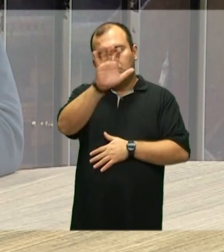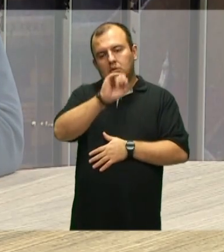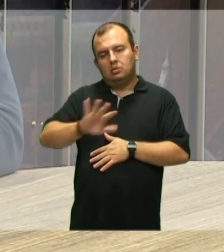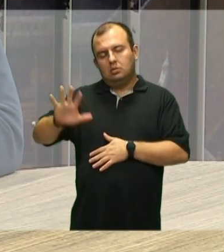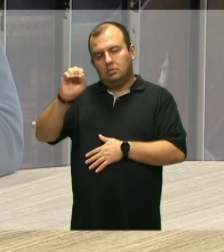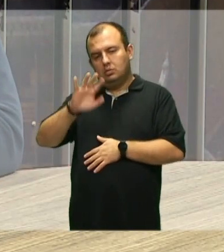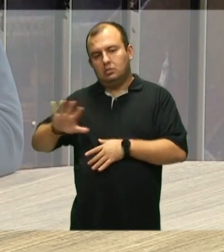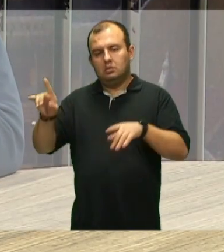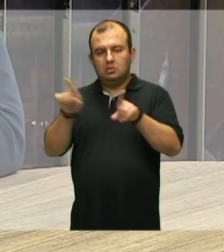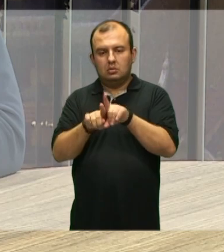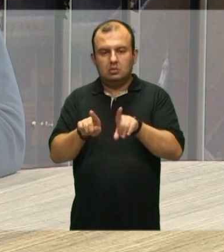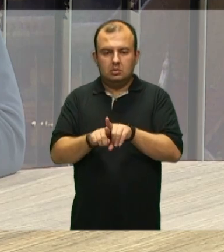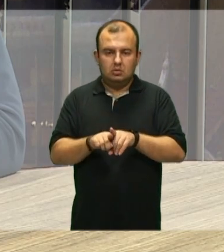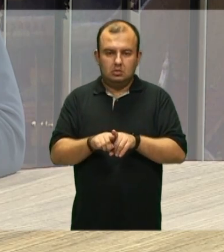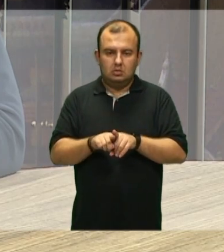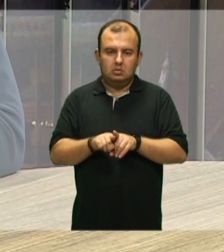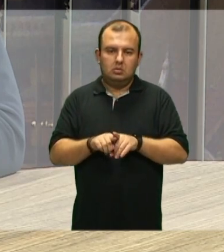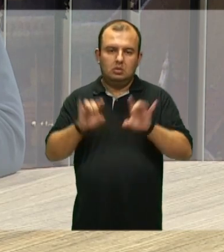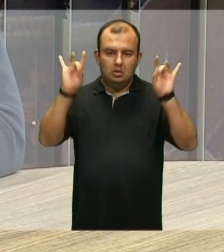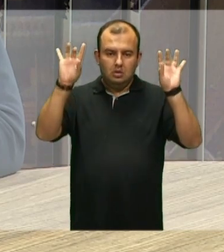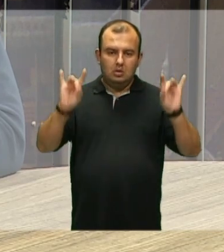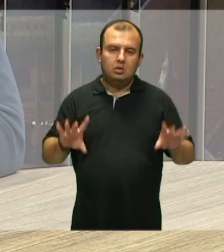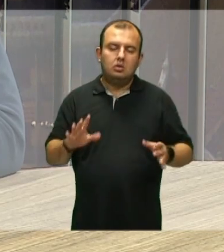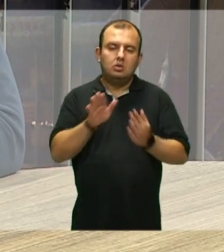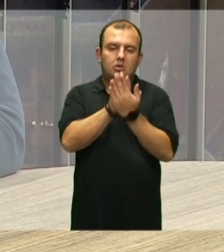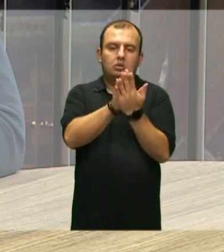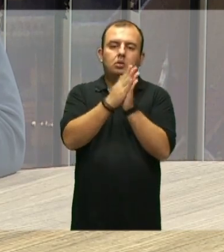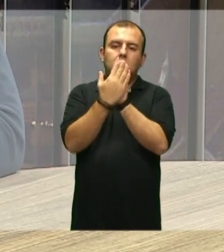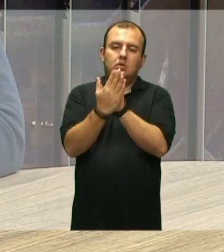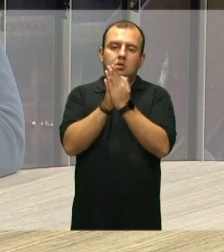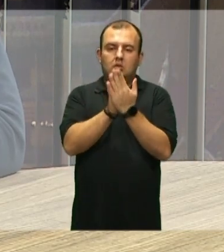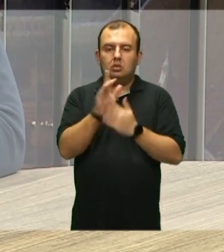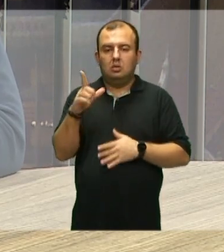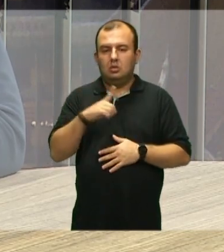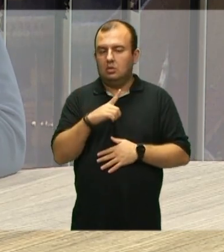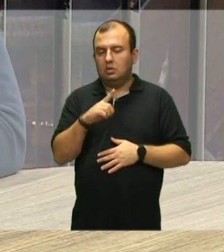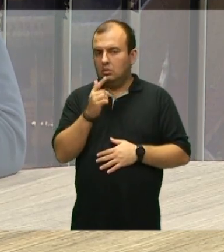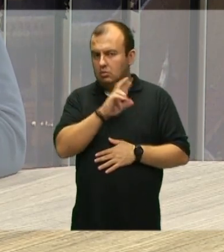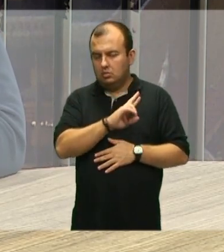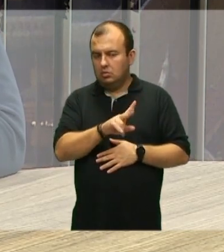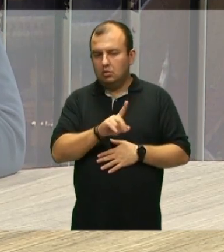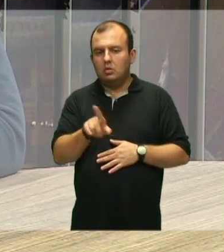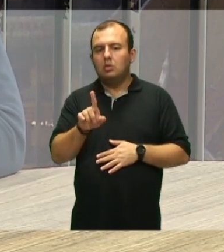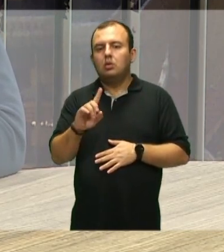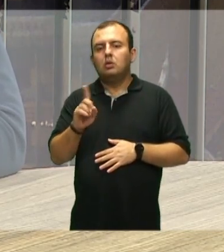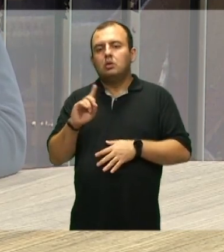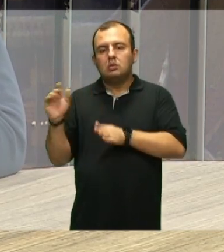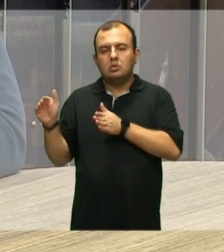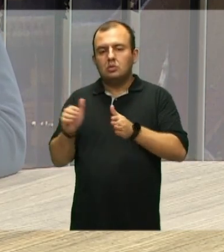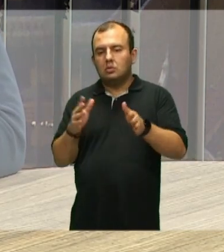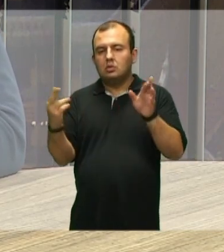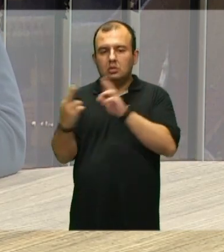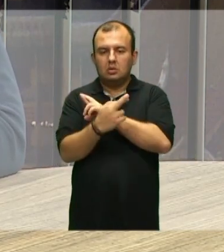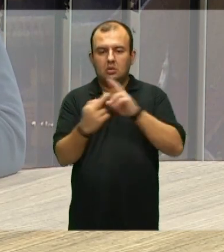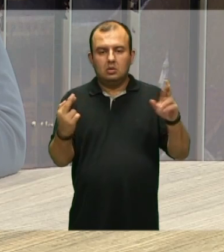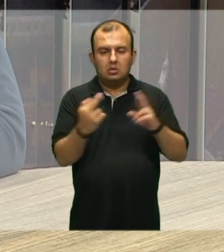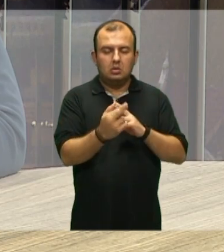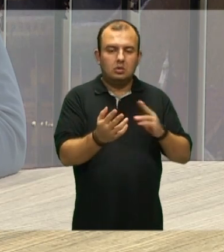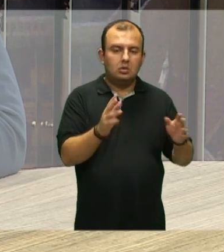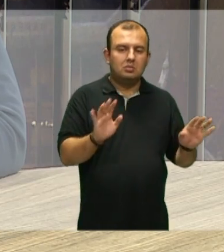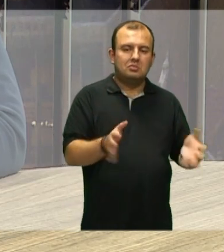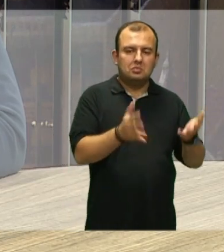vem Nós não somos especialistas em bonecos, mas a gente tem um pouco, na nossa trajetória, uma relação com o teatro de